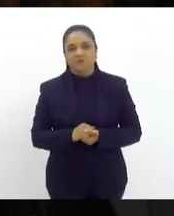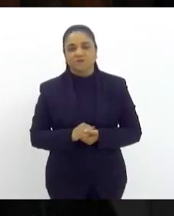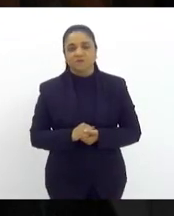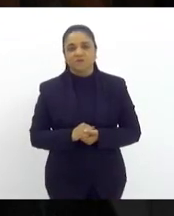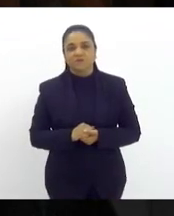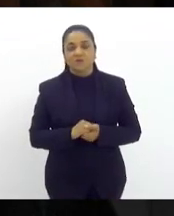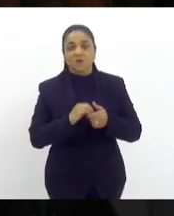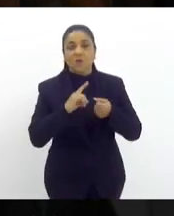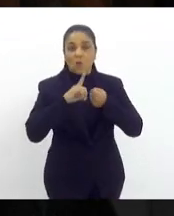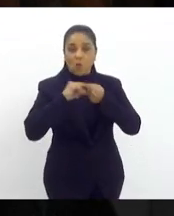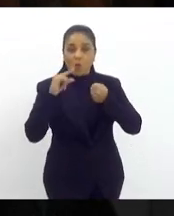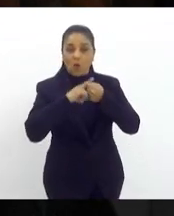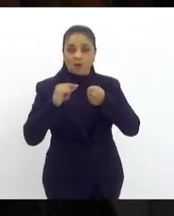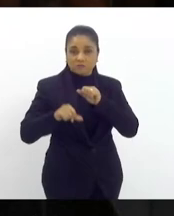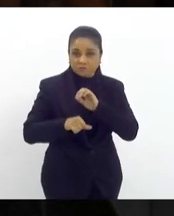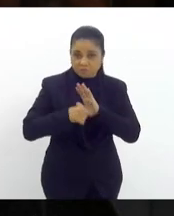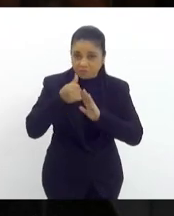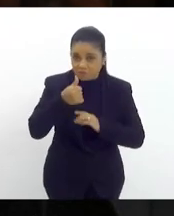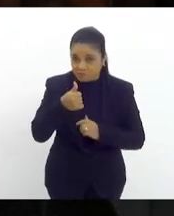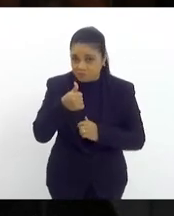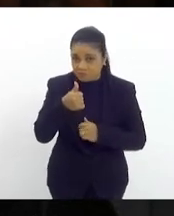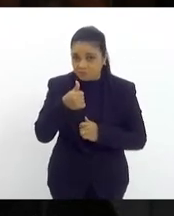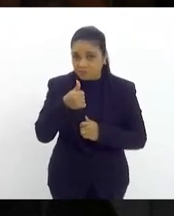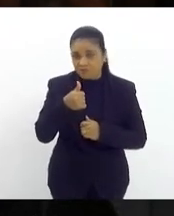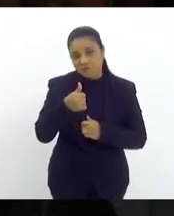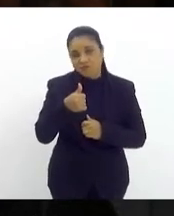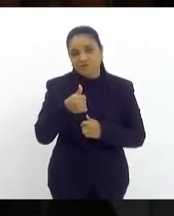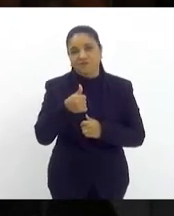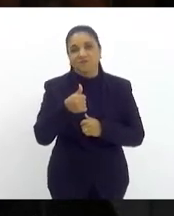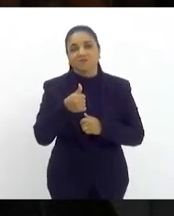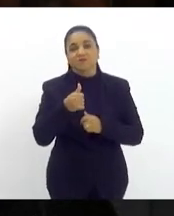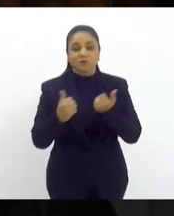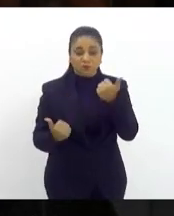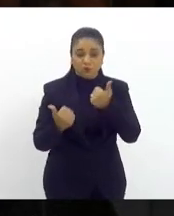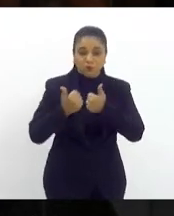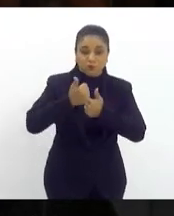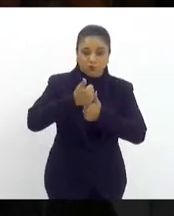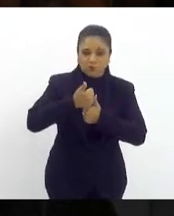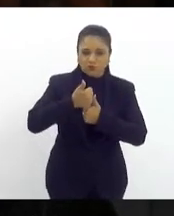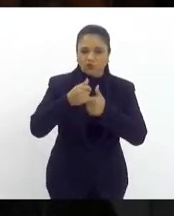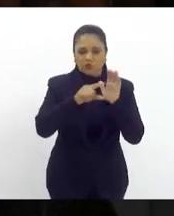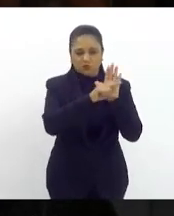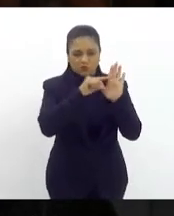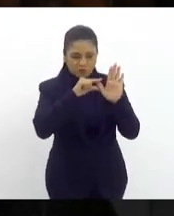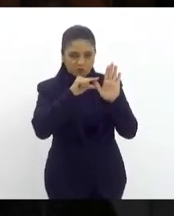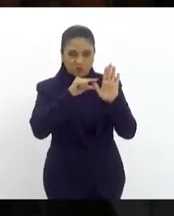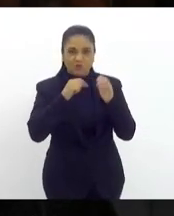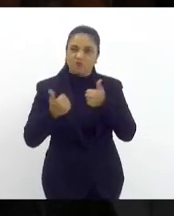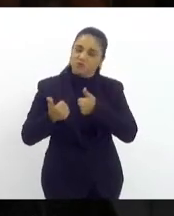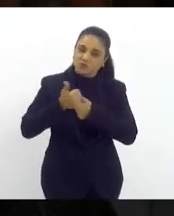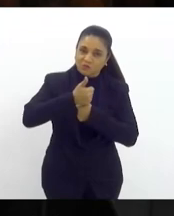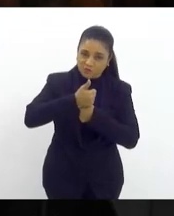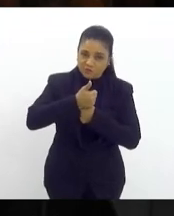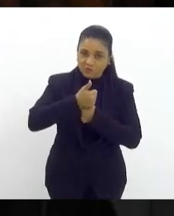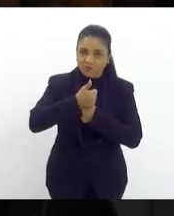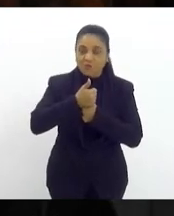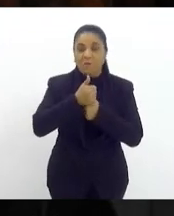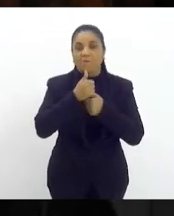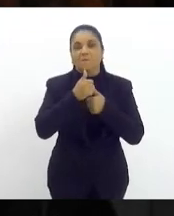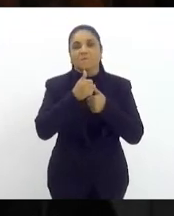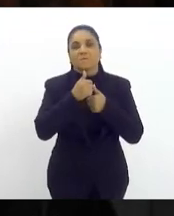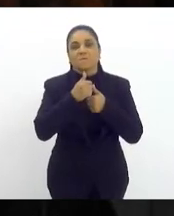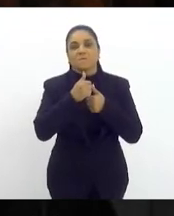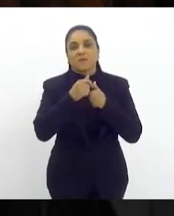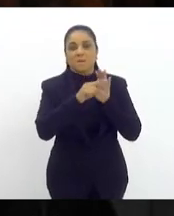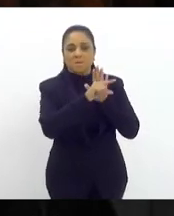no artigo primeiro desse substitutivo no seu parágrafo